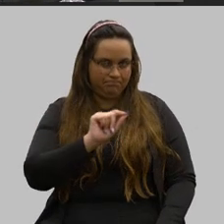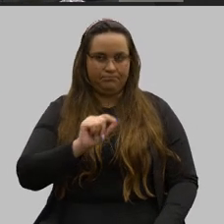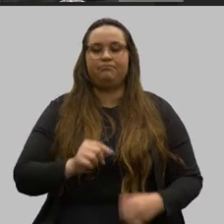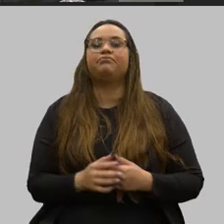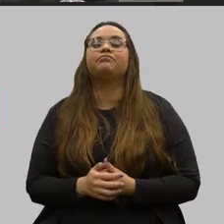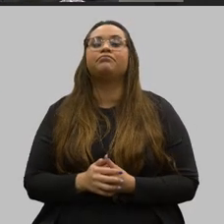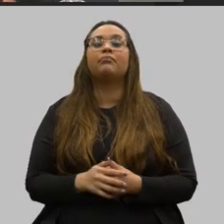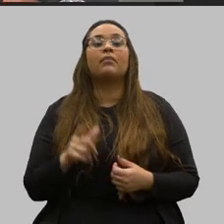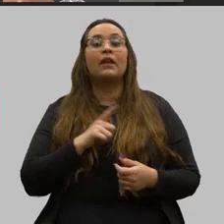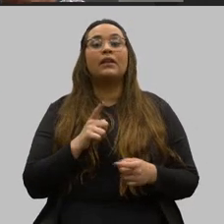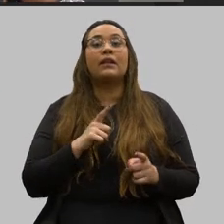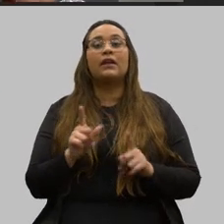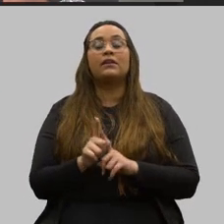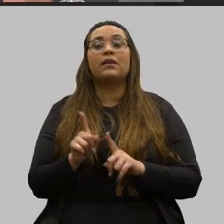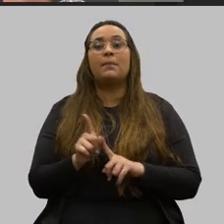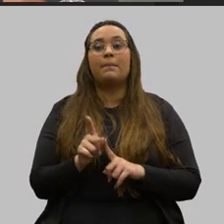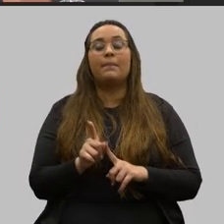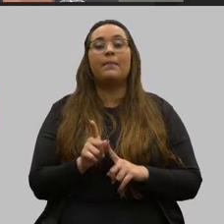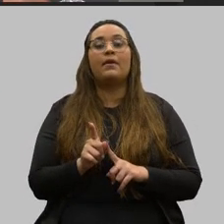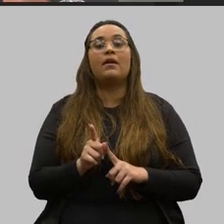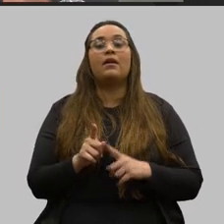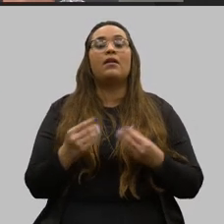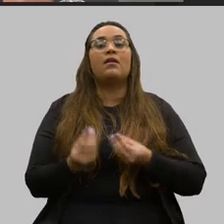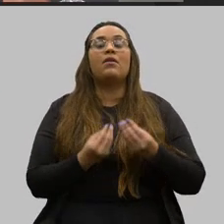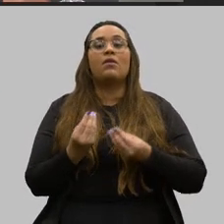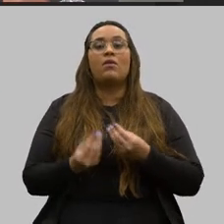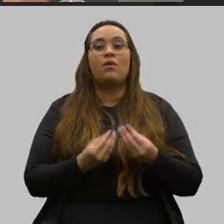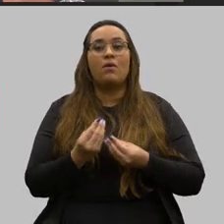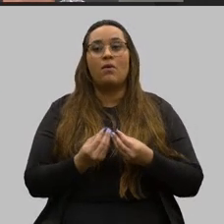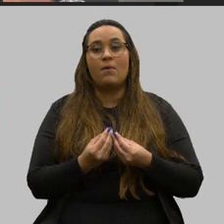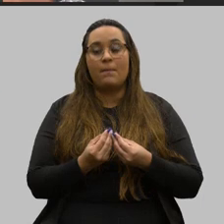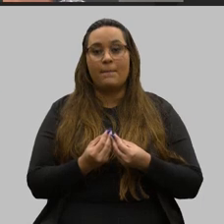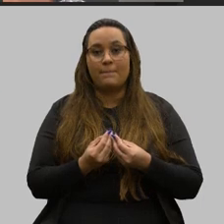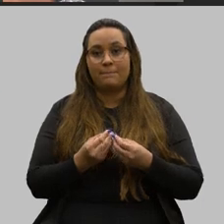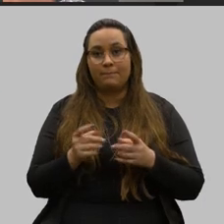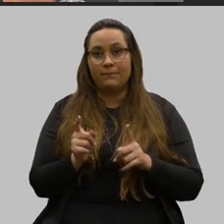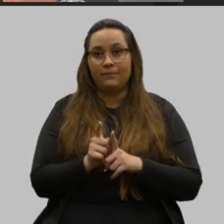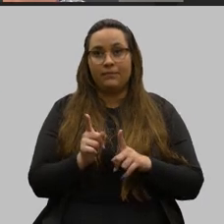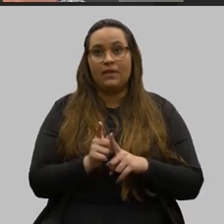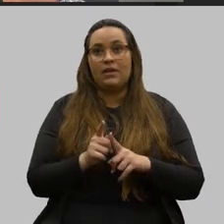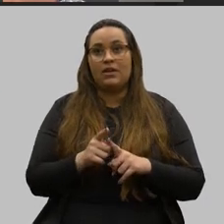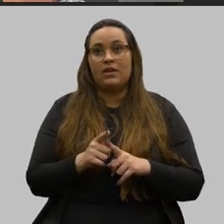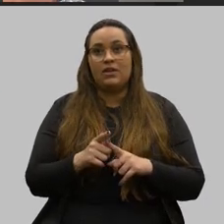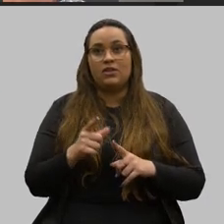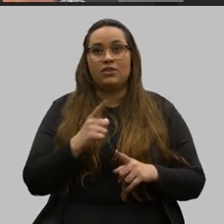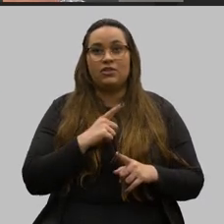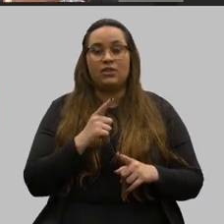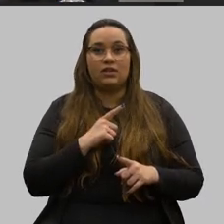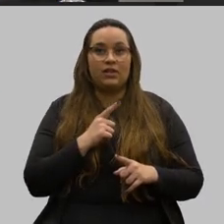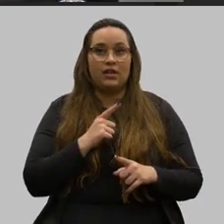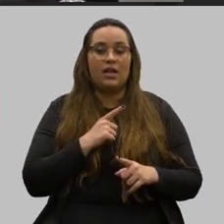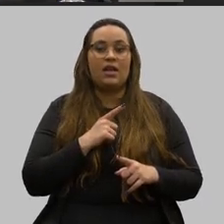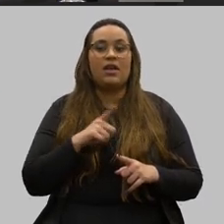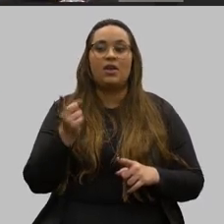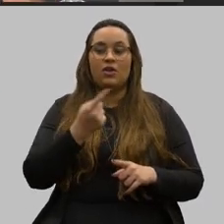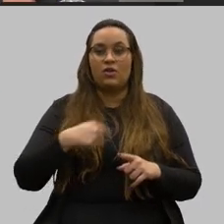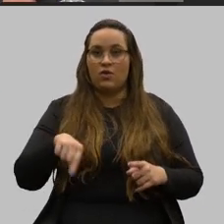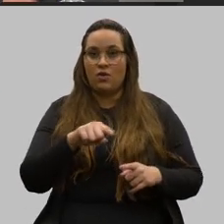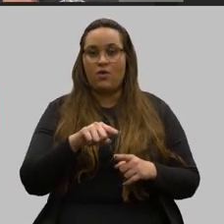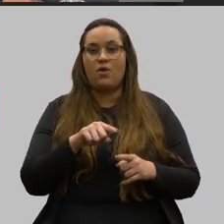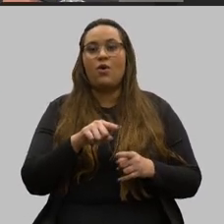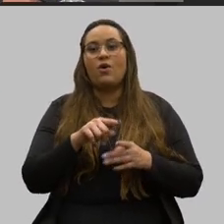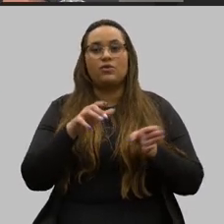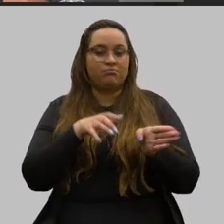sim o nosso plano de integridade que a corregedoria desenvolve E aí da mesma forma eh a a nossa corregedoria ela